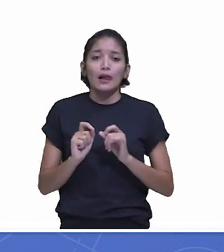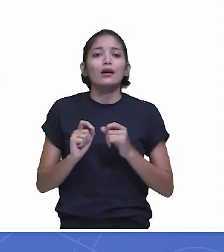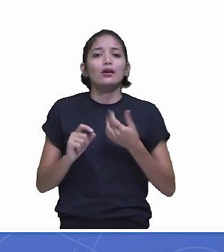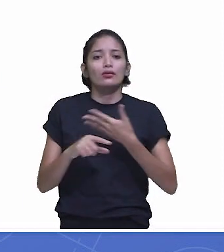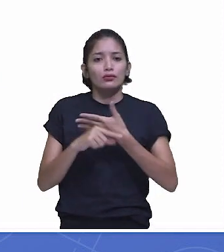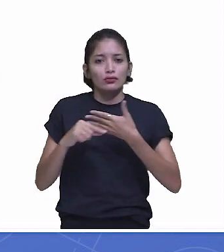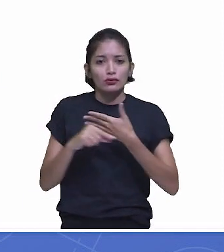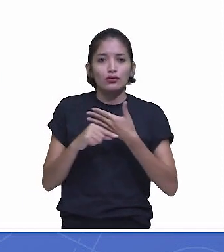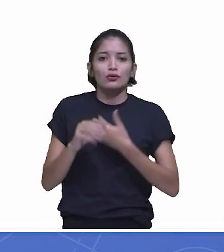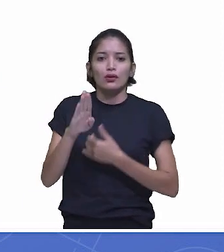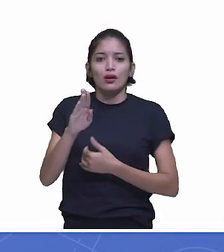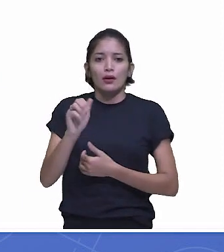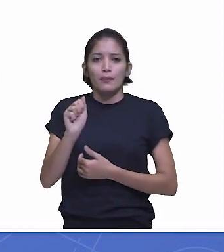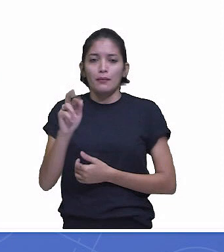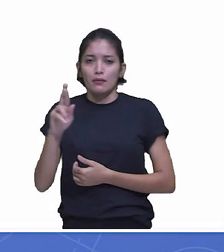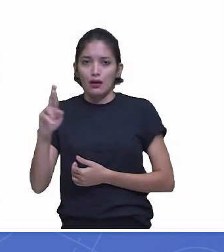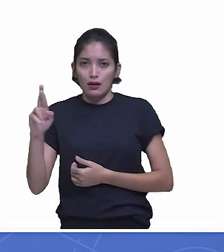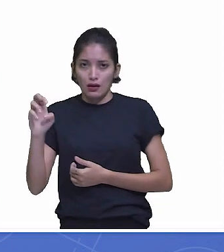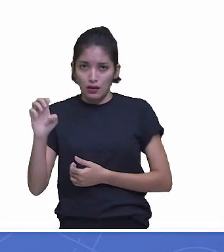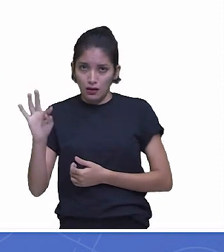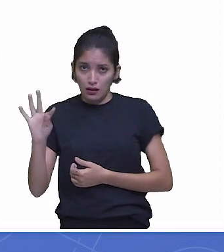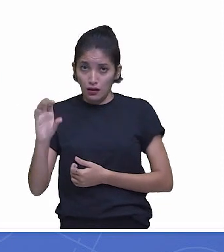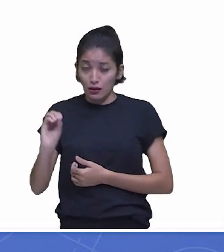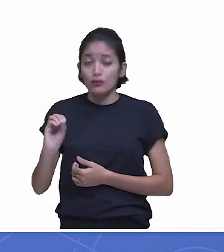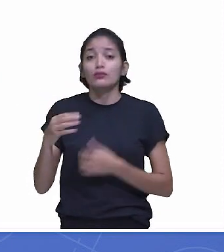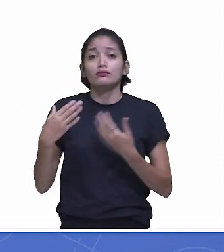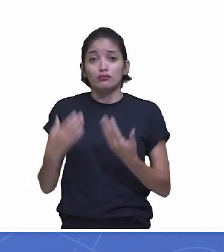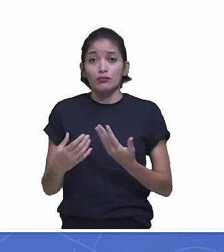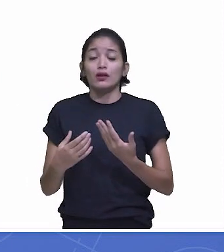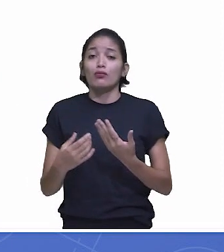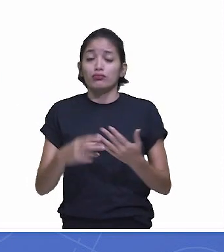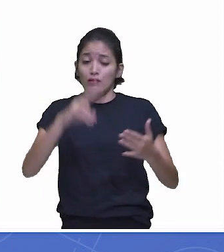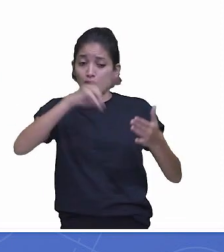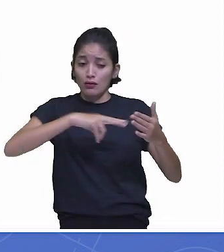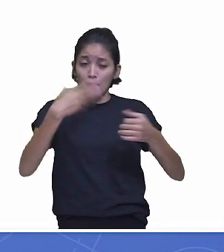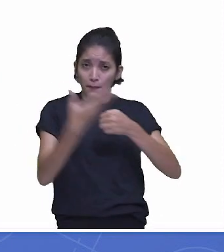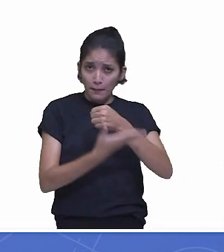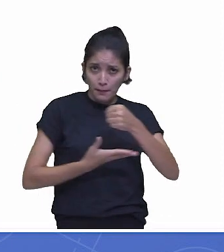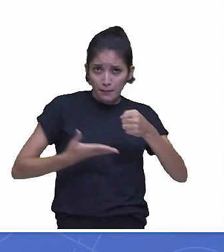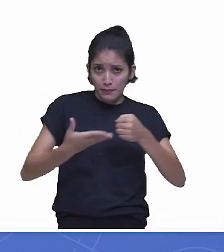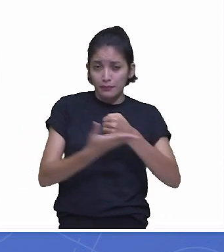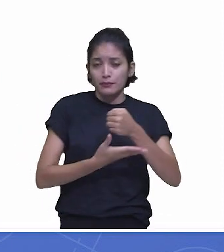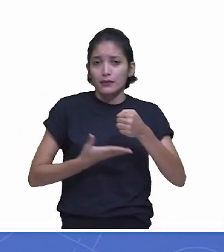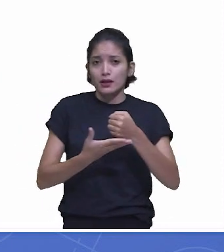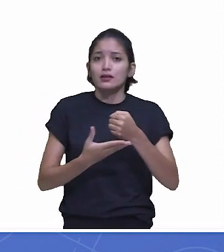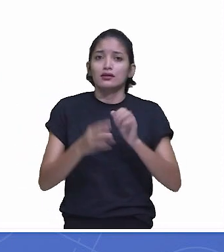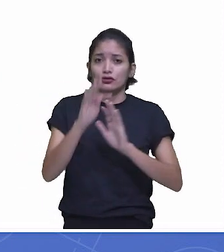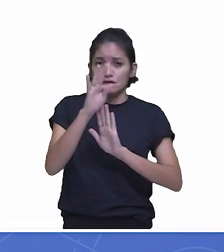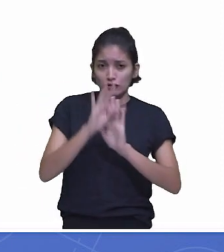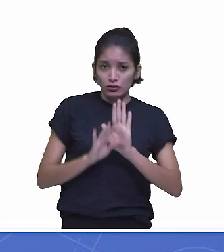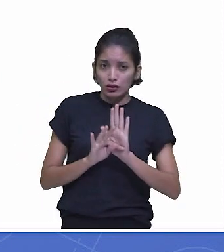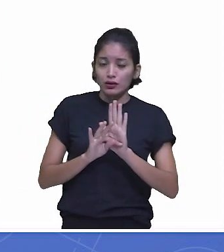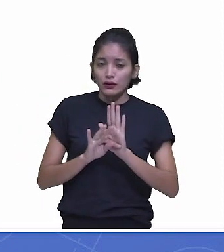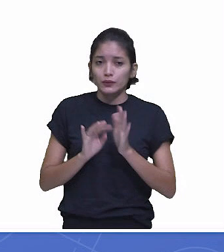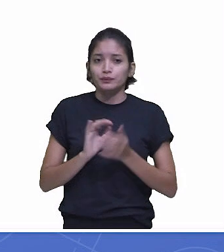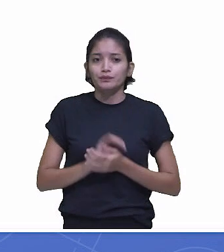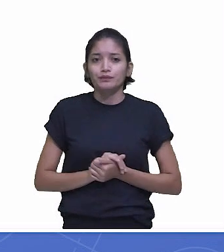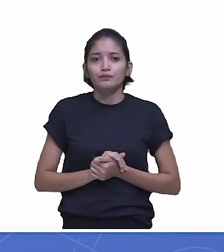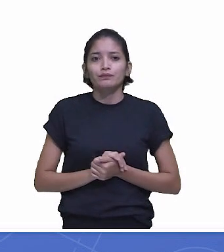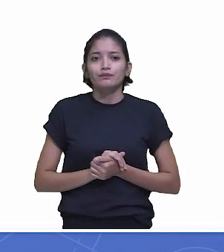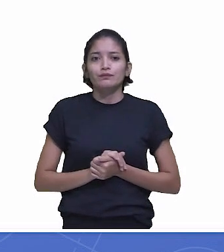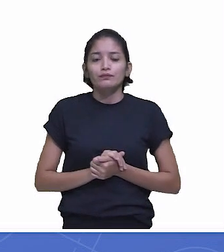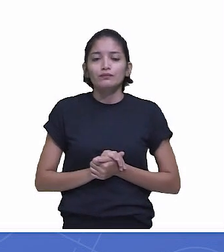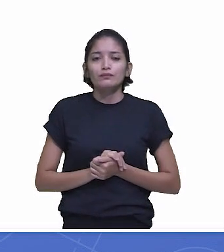de Policarpo Quaresma, certo? E com base no texto, nessa petição